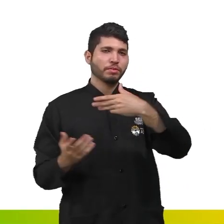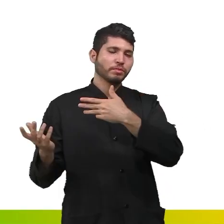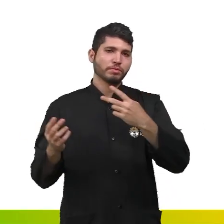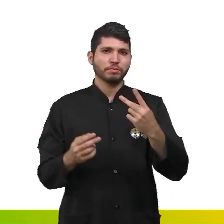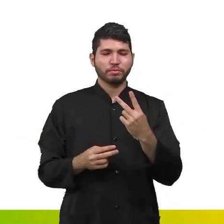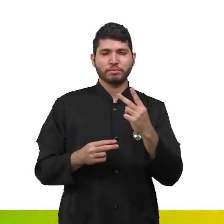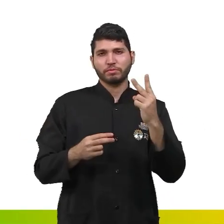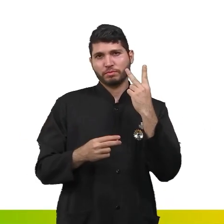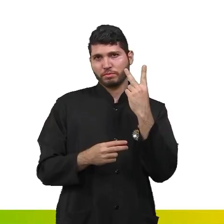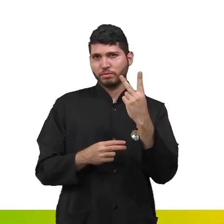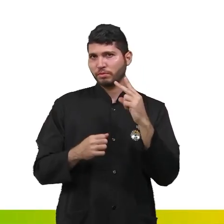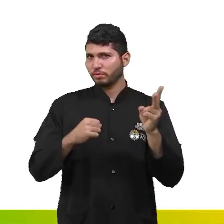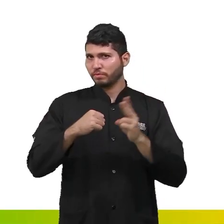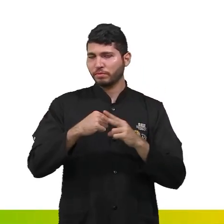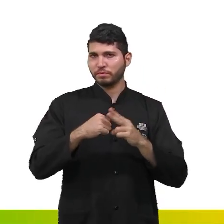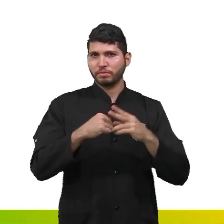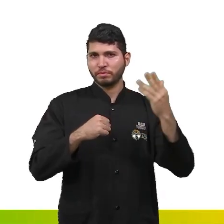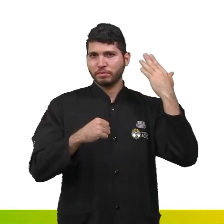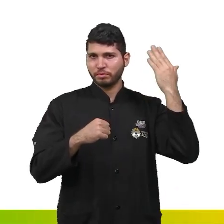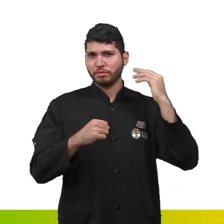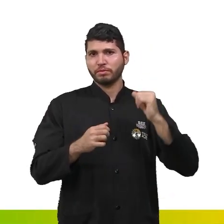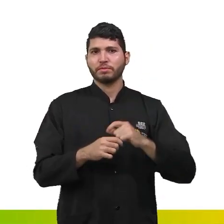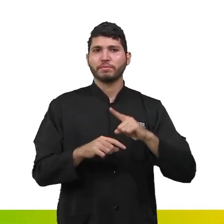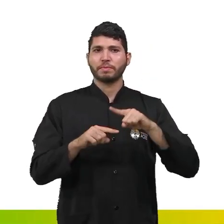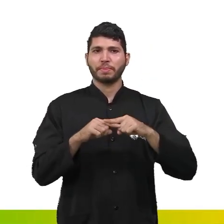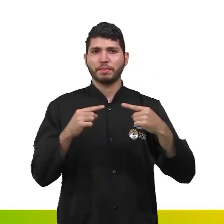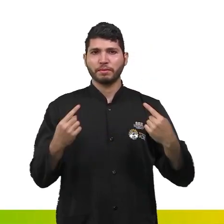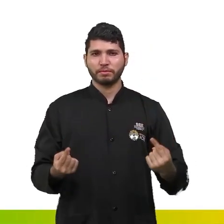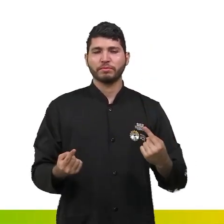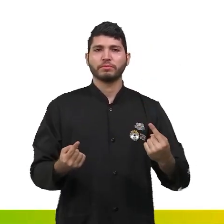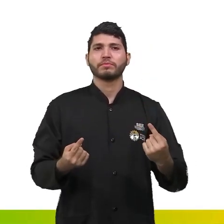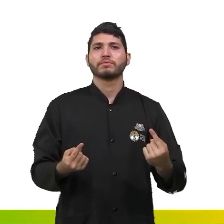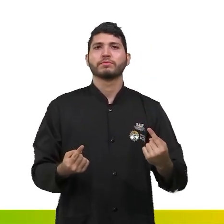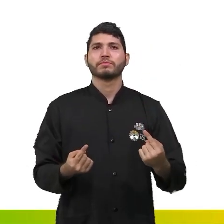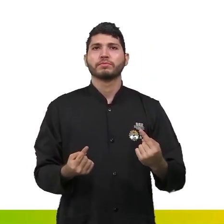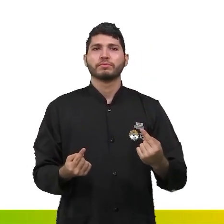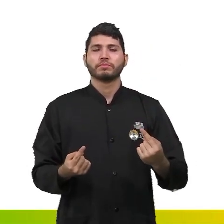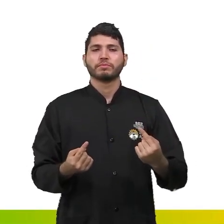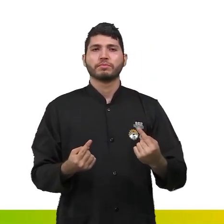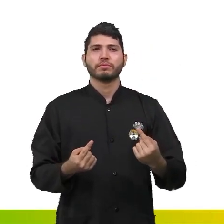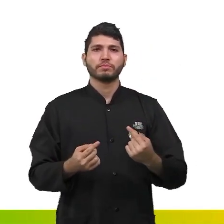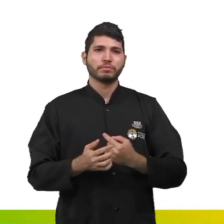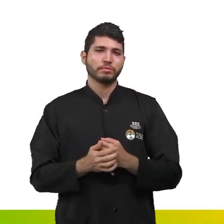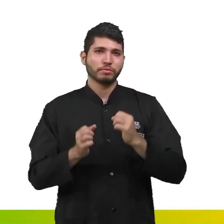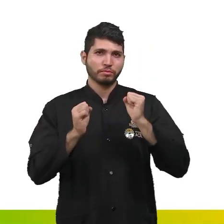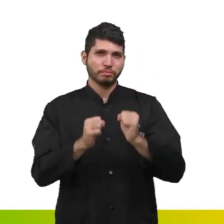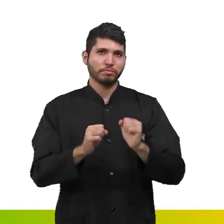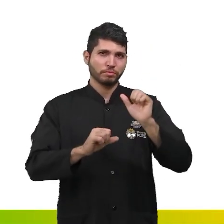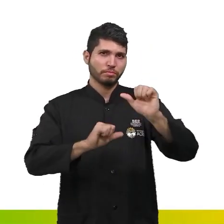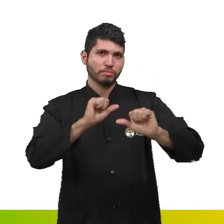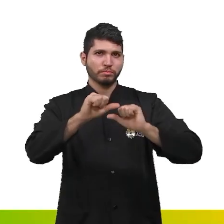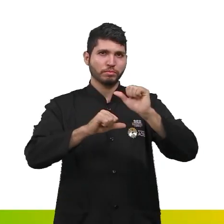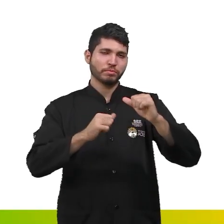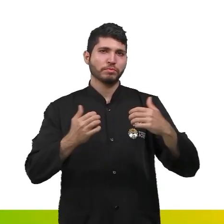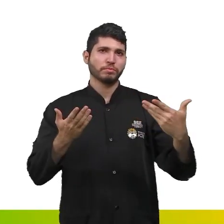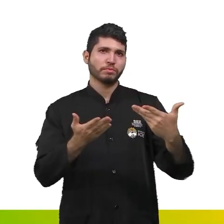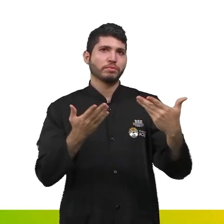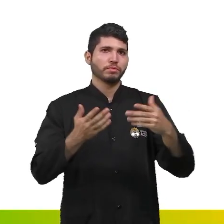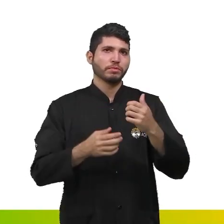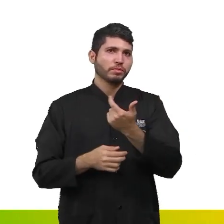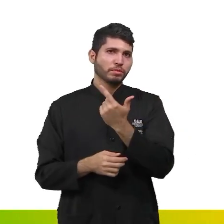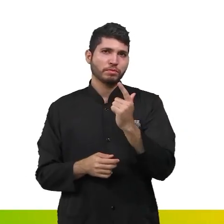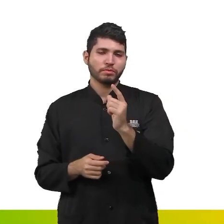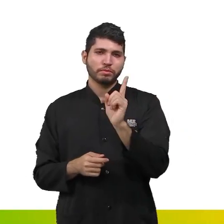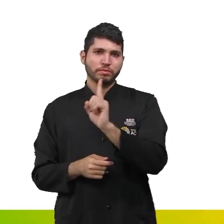passado. Só que um se refere a uma situação que ela pode mudar no presente e a outra não. Observe, é